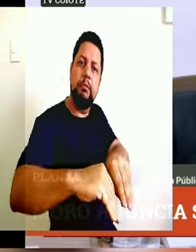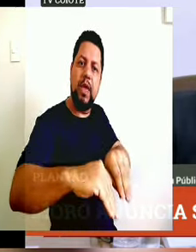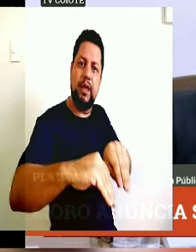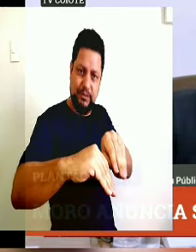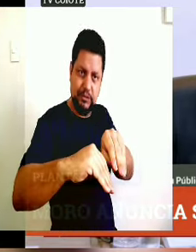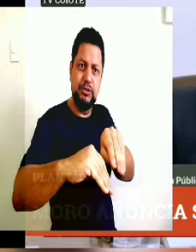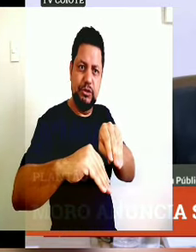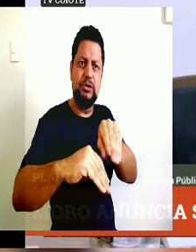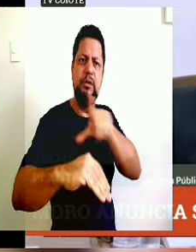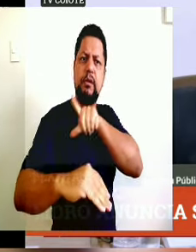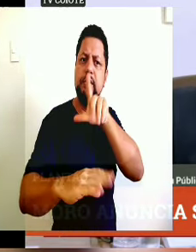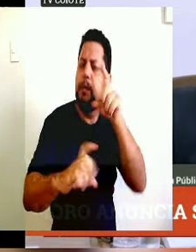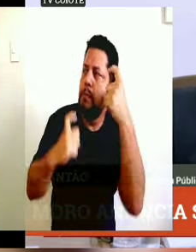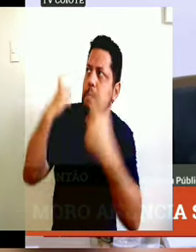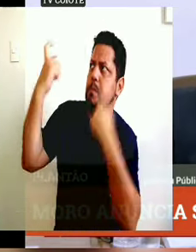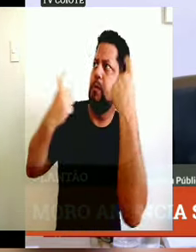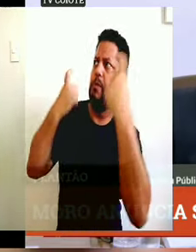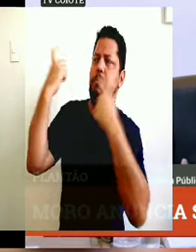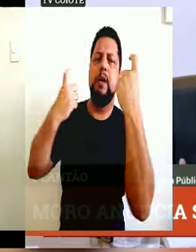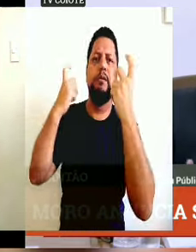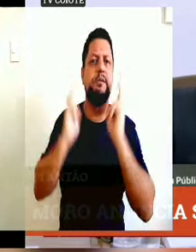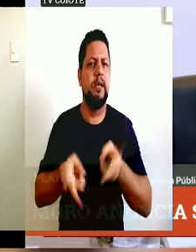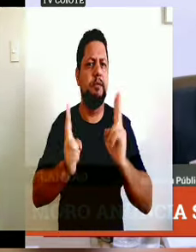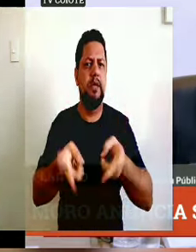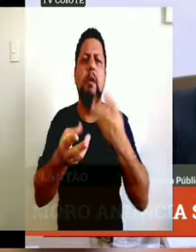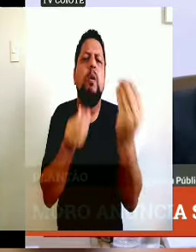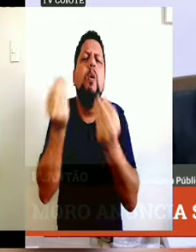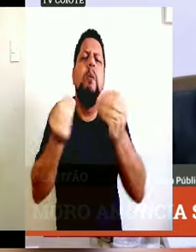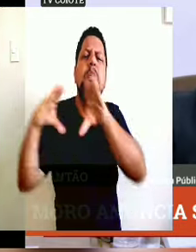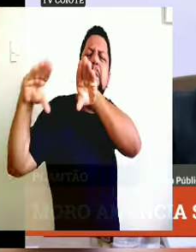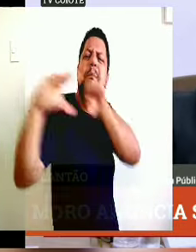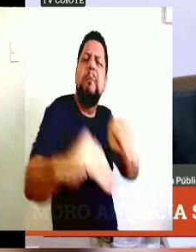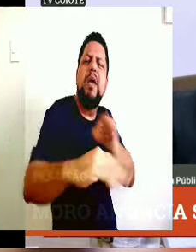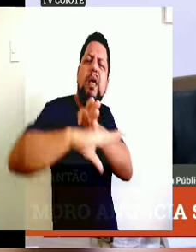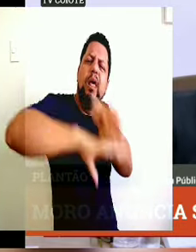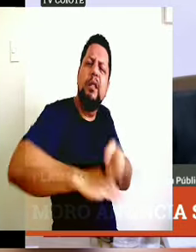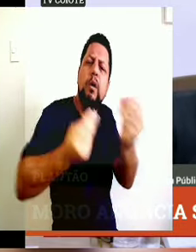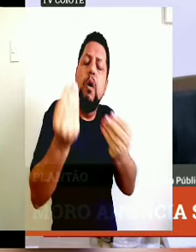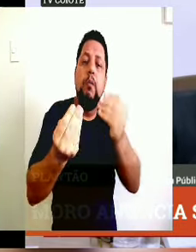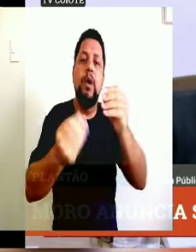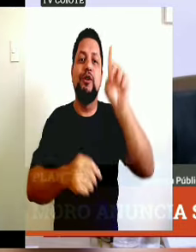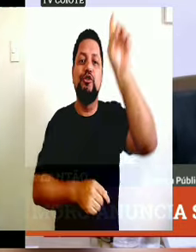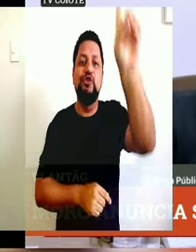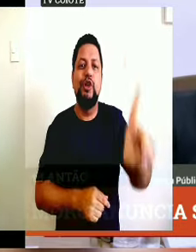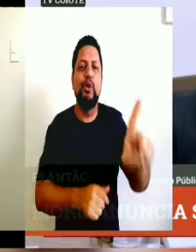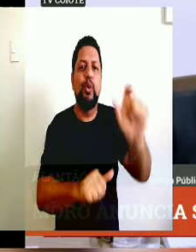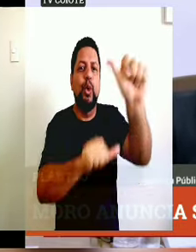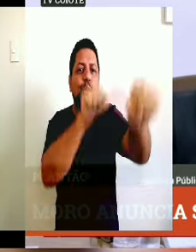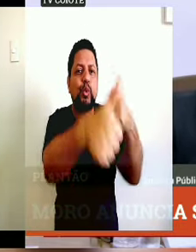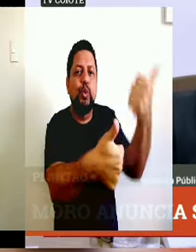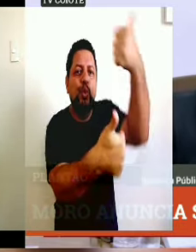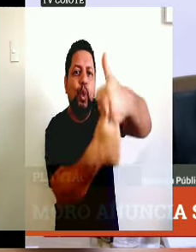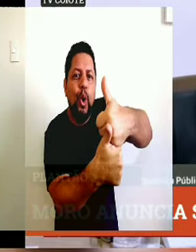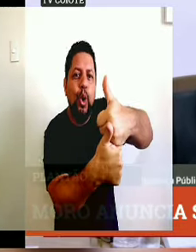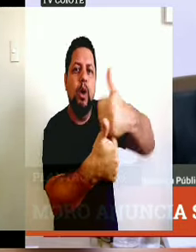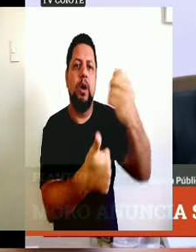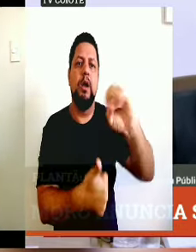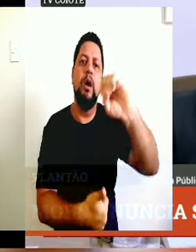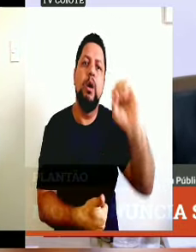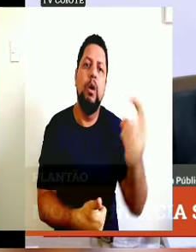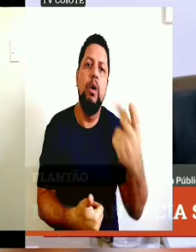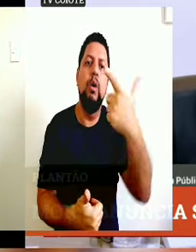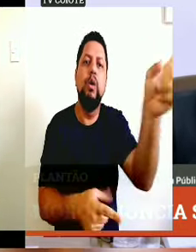investigação. E isso poderia ser feito de diversas formas, troca do diretor-geral, se não houvesse causa,